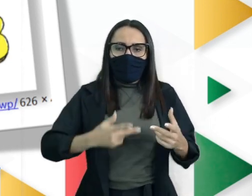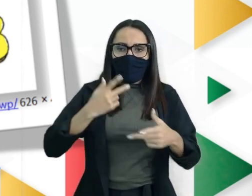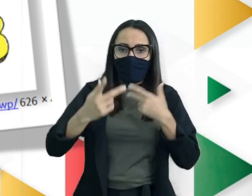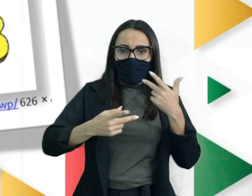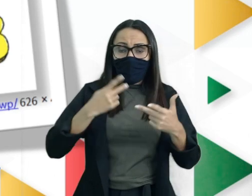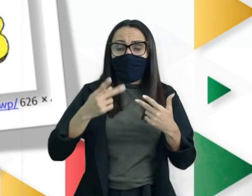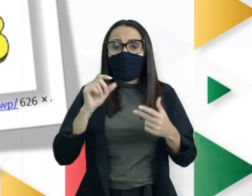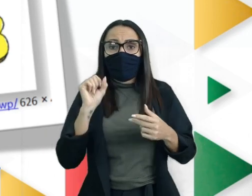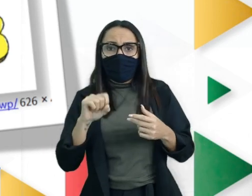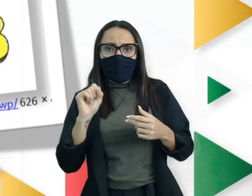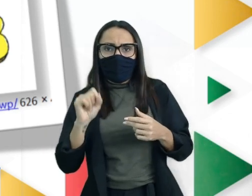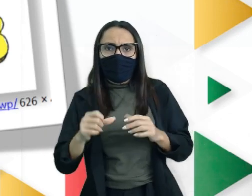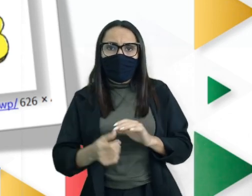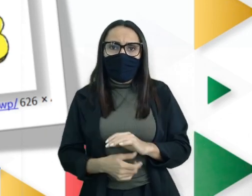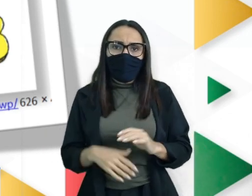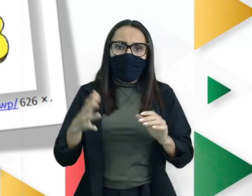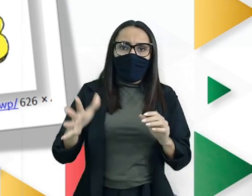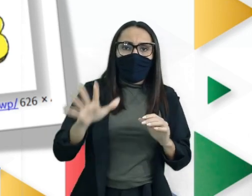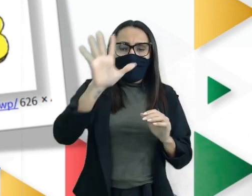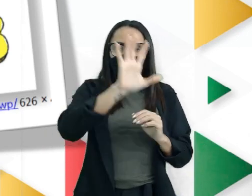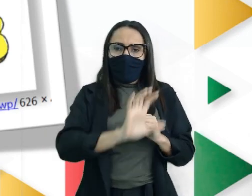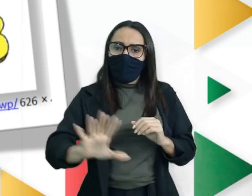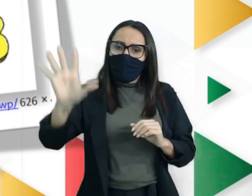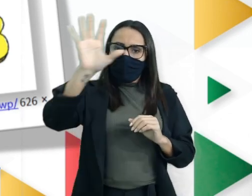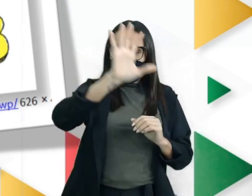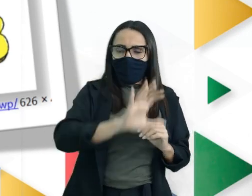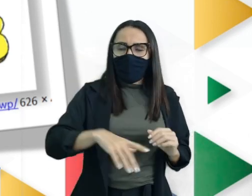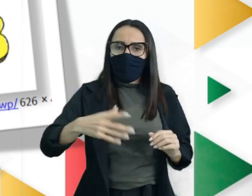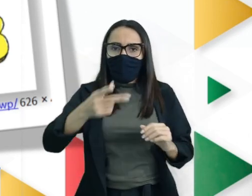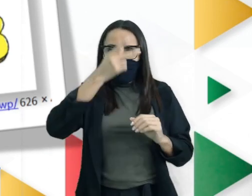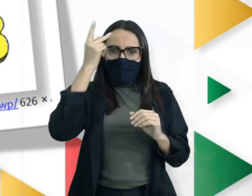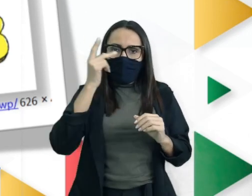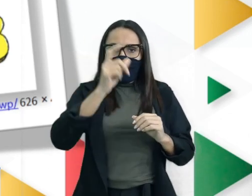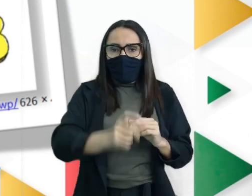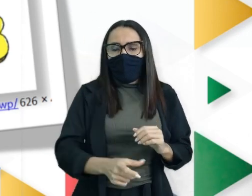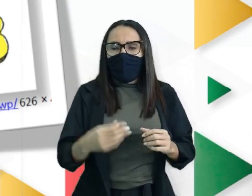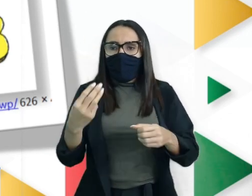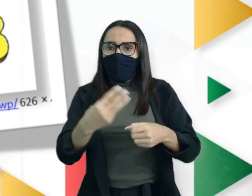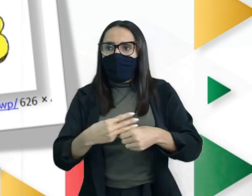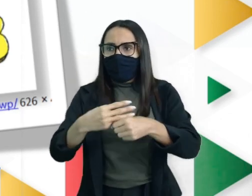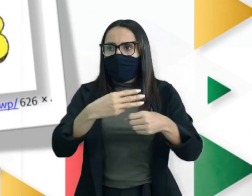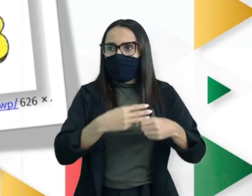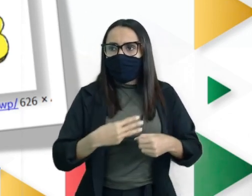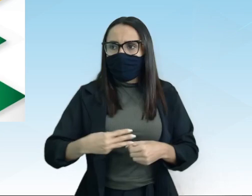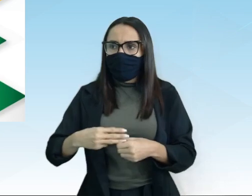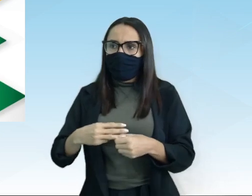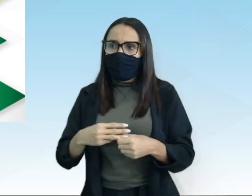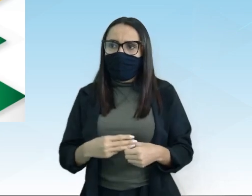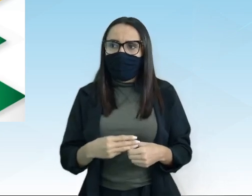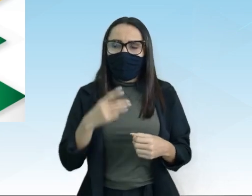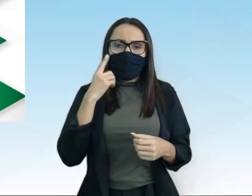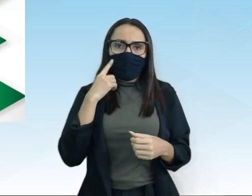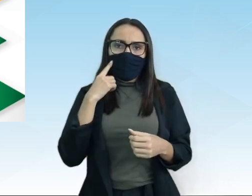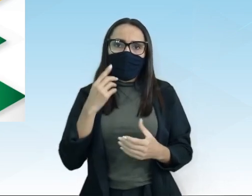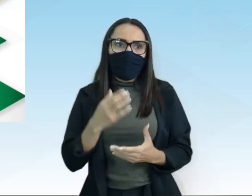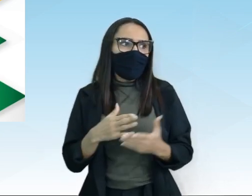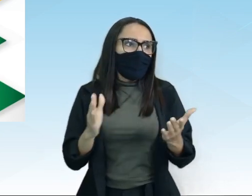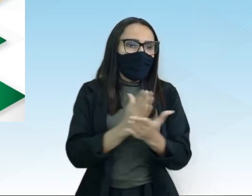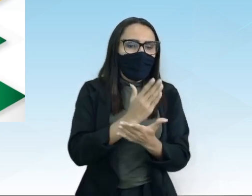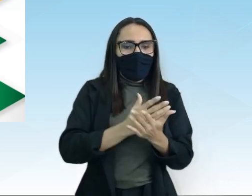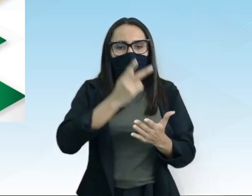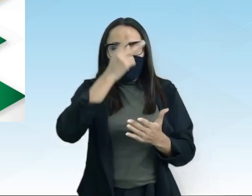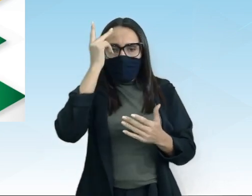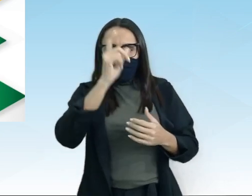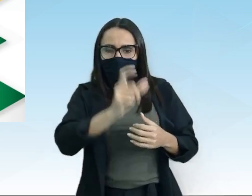fala, certo? Regional, da pessoa do interior. Então, veja que há muitas pessoas